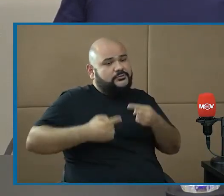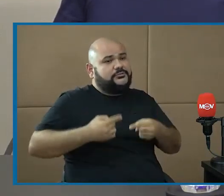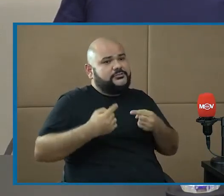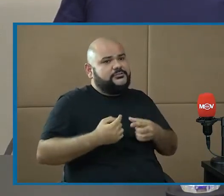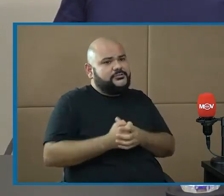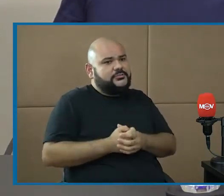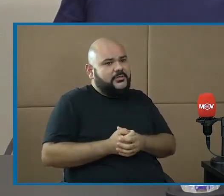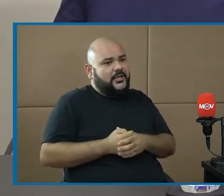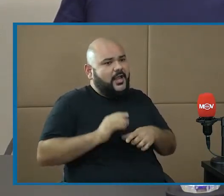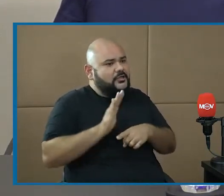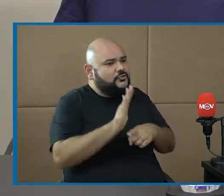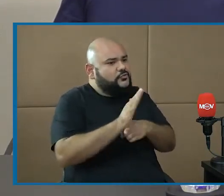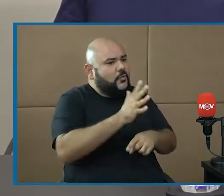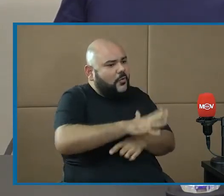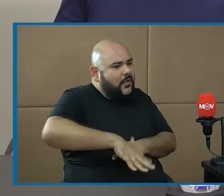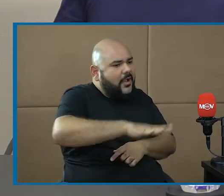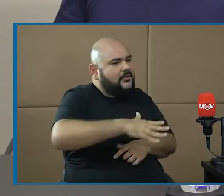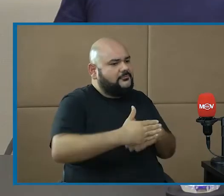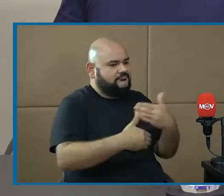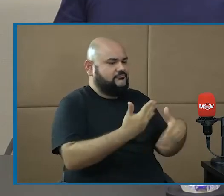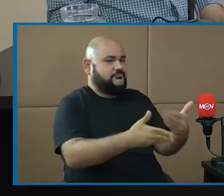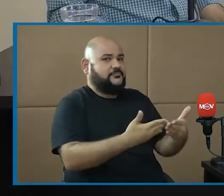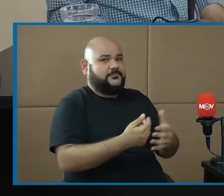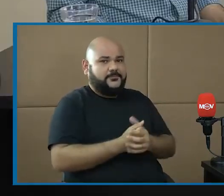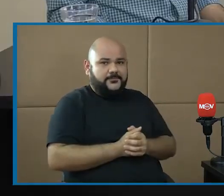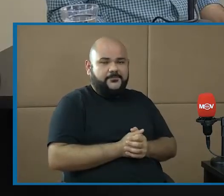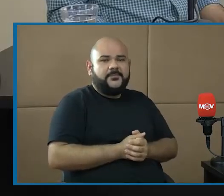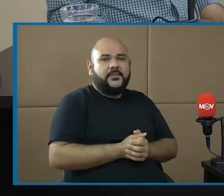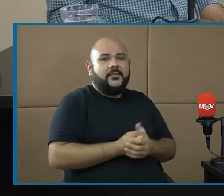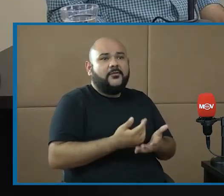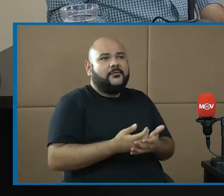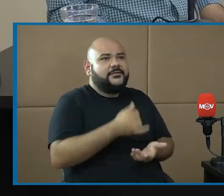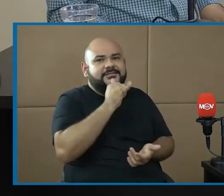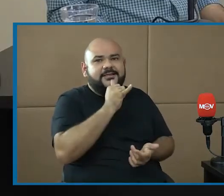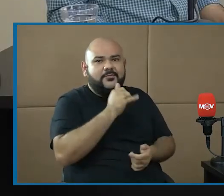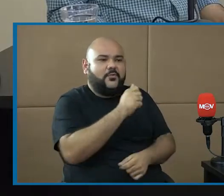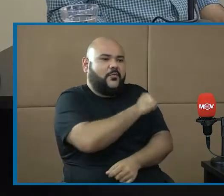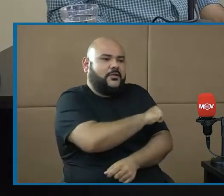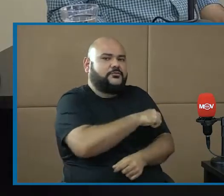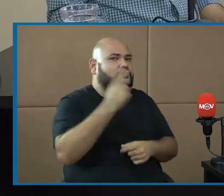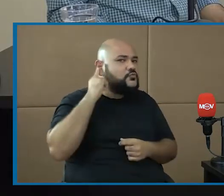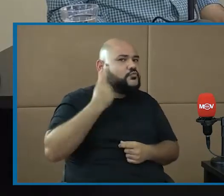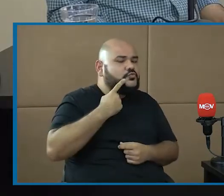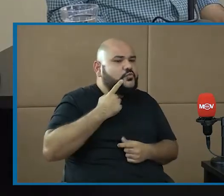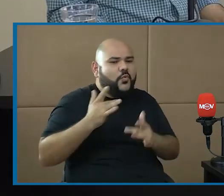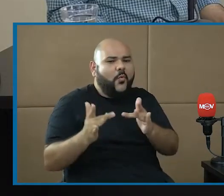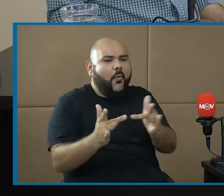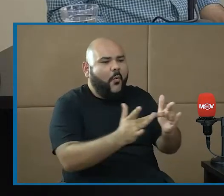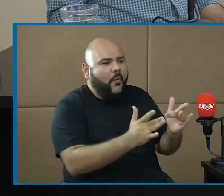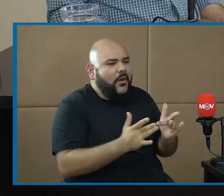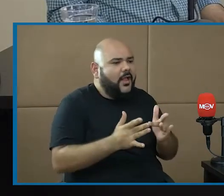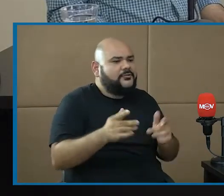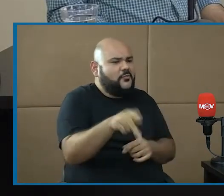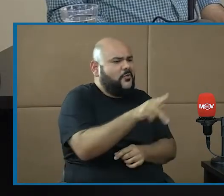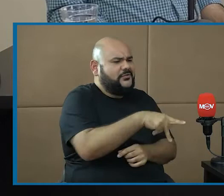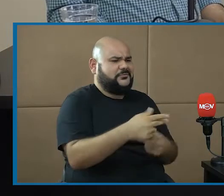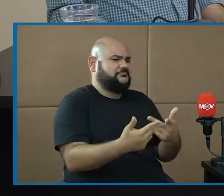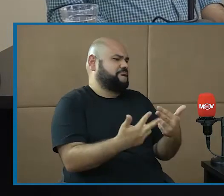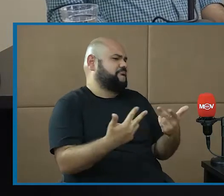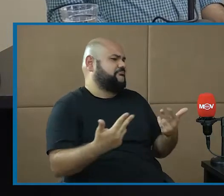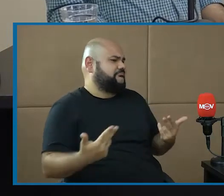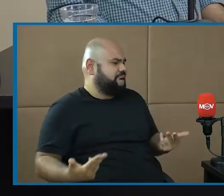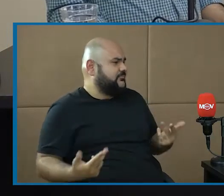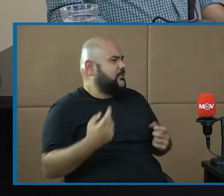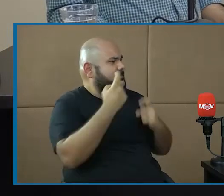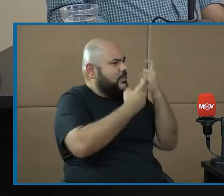exemplo. Por quê? O aluno surdo está na escola e ele vai ter contato com vários professores e tal, e existe muita preocupação que